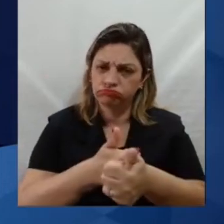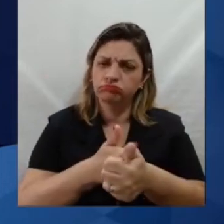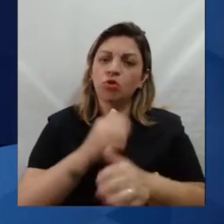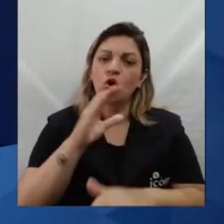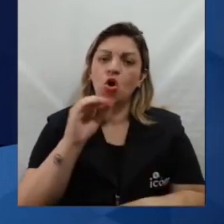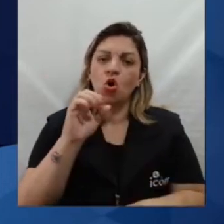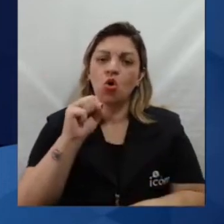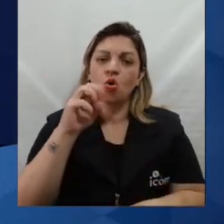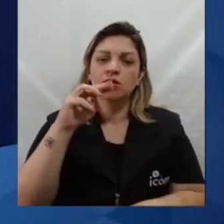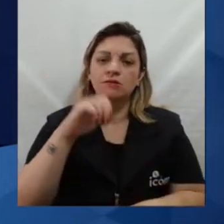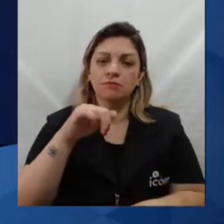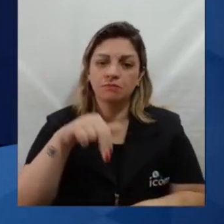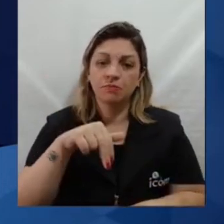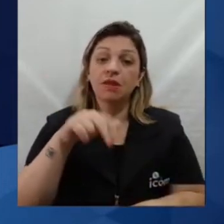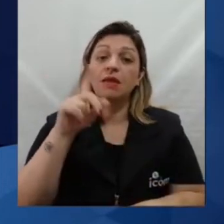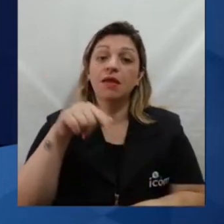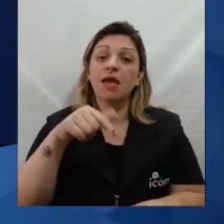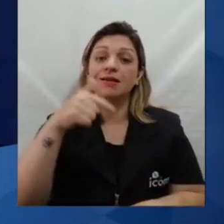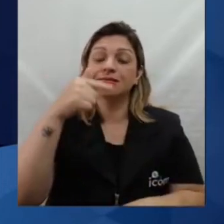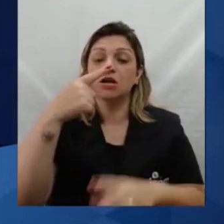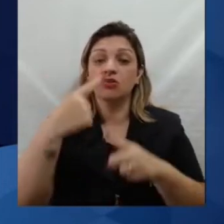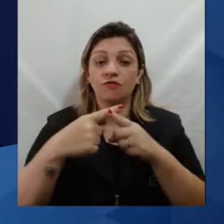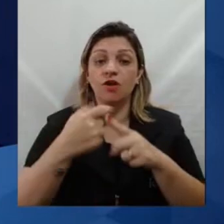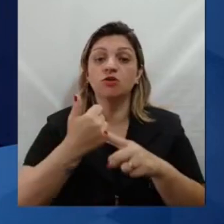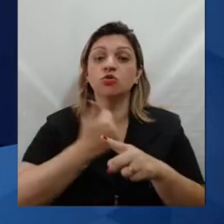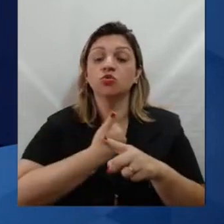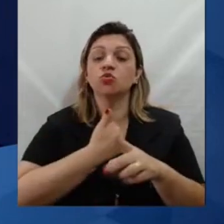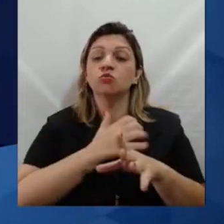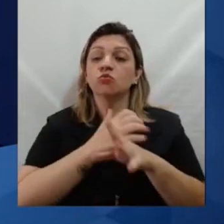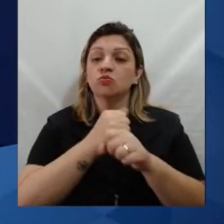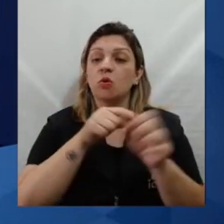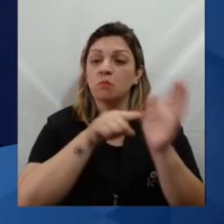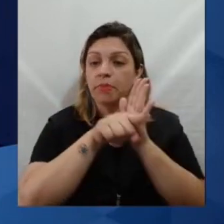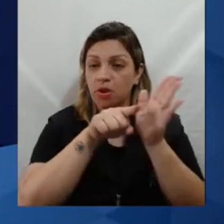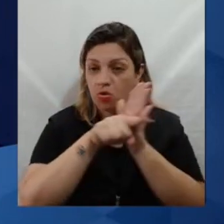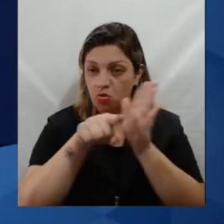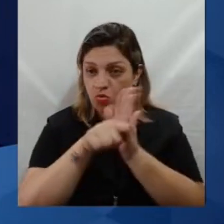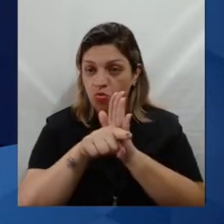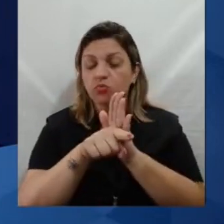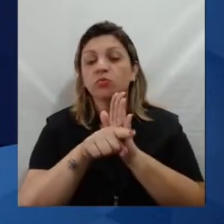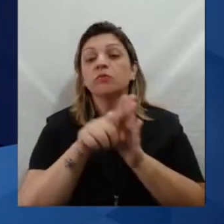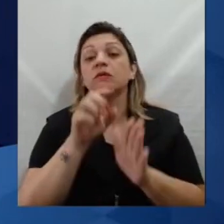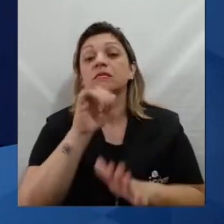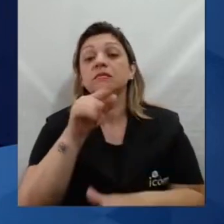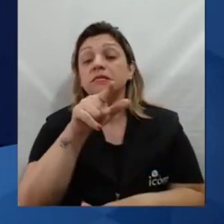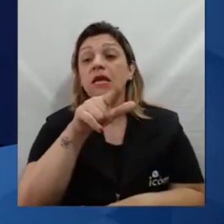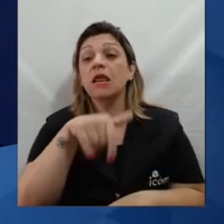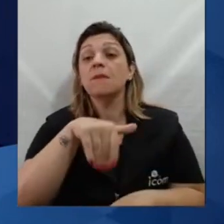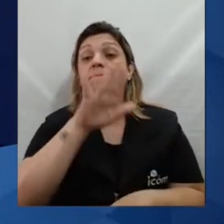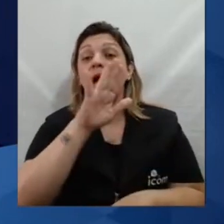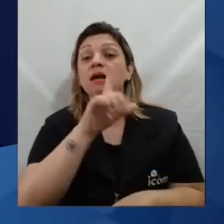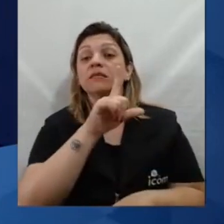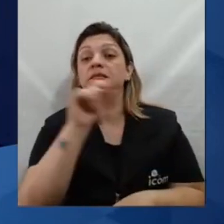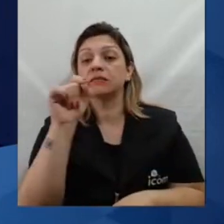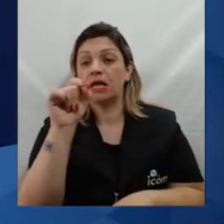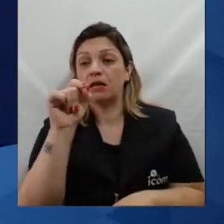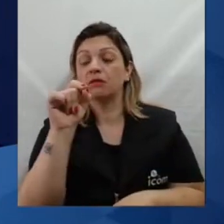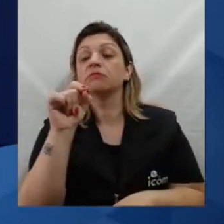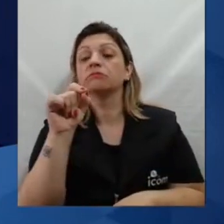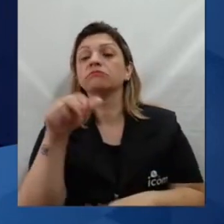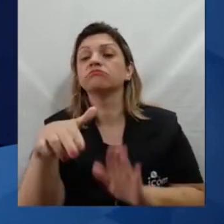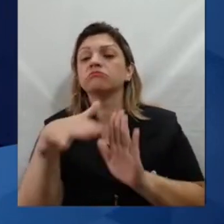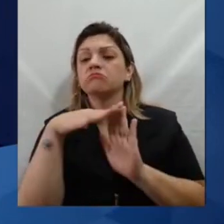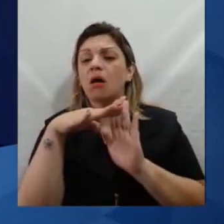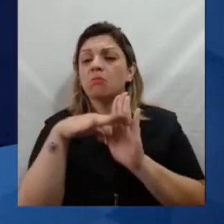ser 7 vezes o número de itens deste questionário, desde que ele fosse maior do que 100. E quanto aos critérios de inclusão e